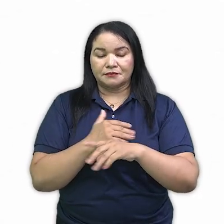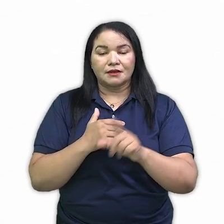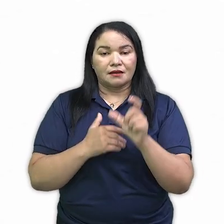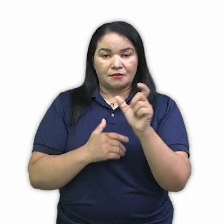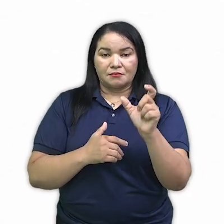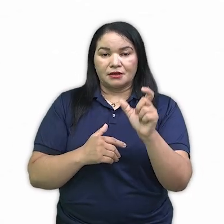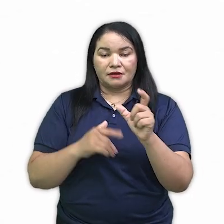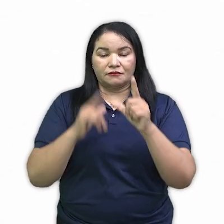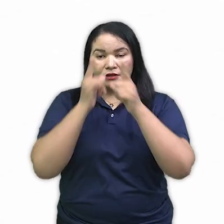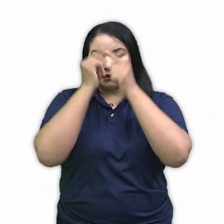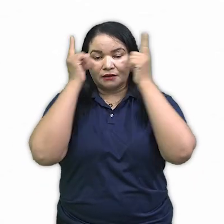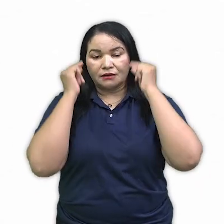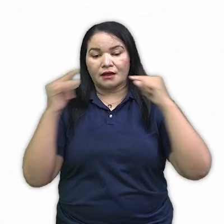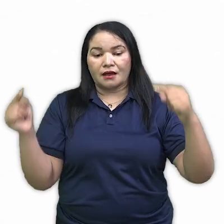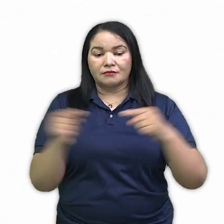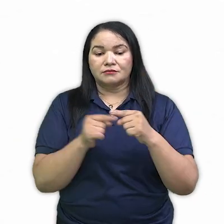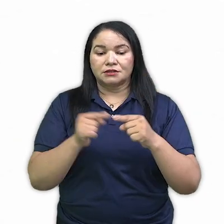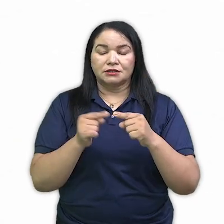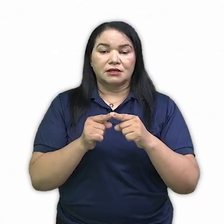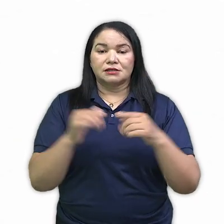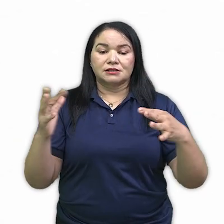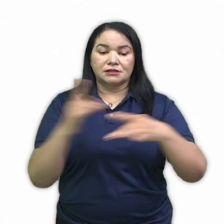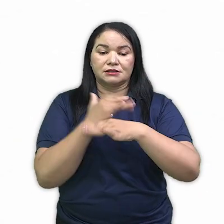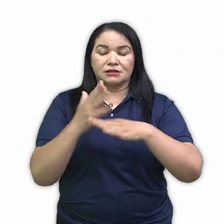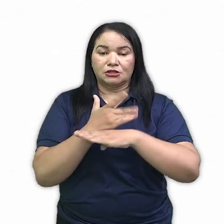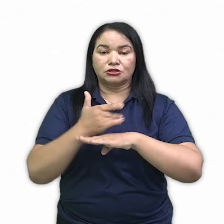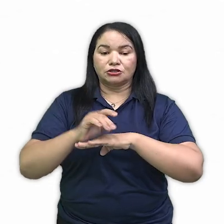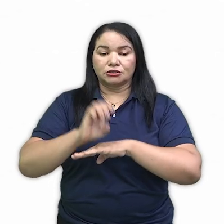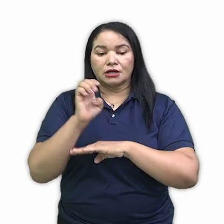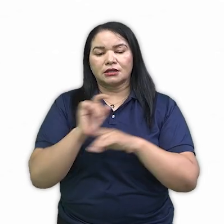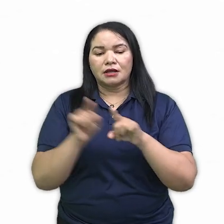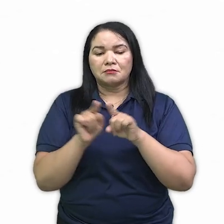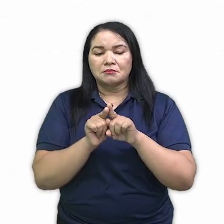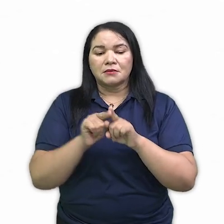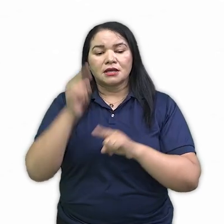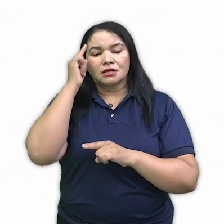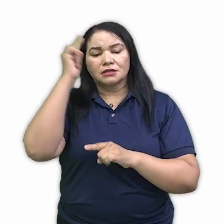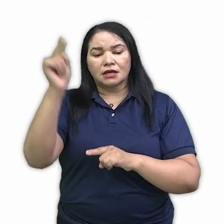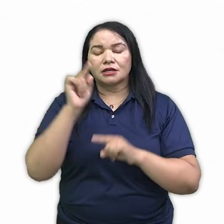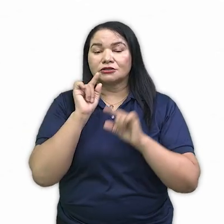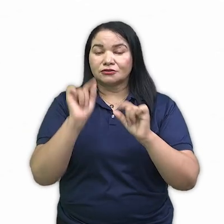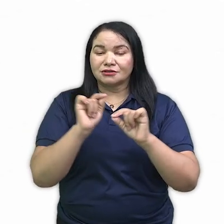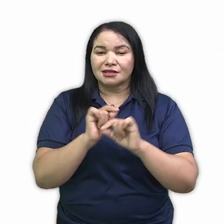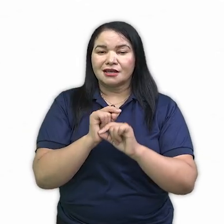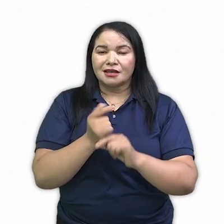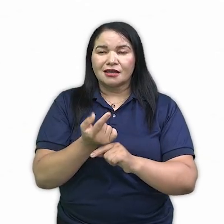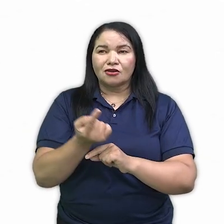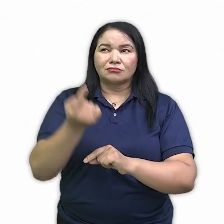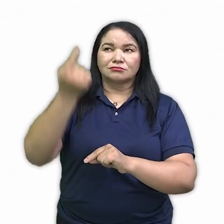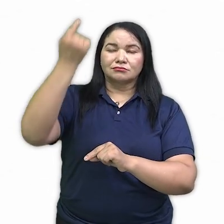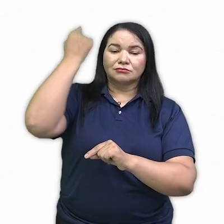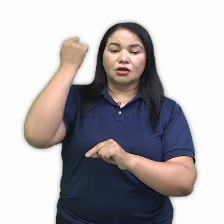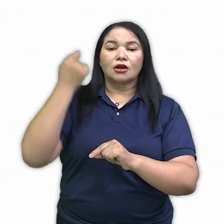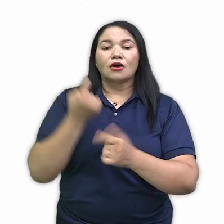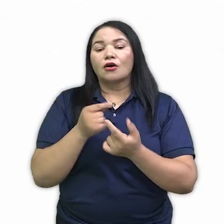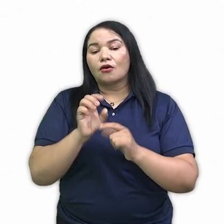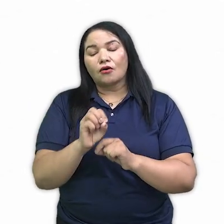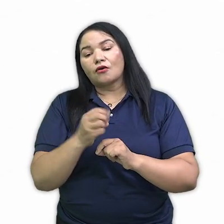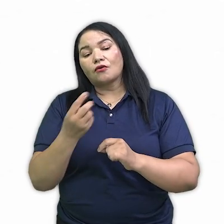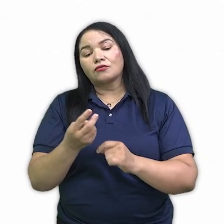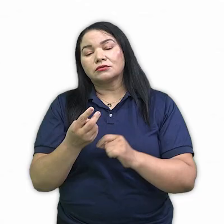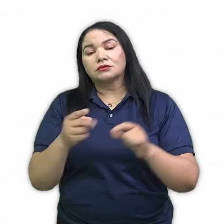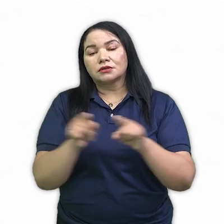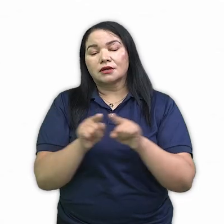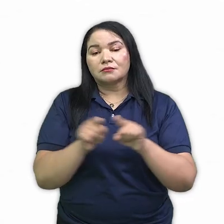cidade, estado. Quando nós falamos então de política, nós estamos trazendo a ideia do quê? Lá do mundo